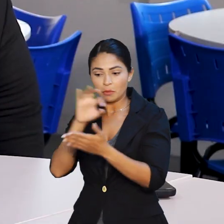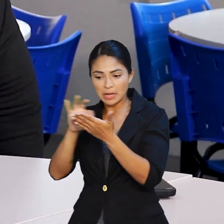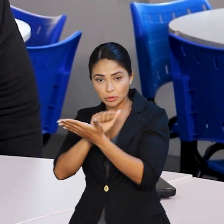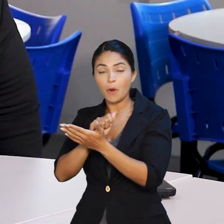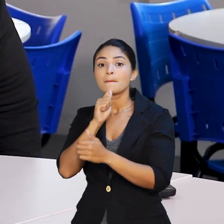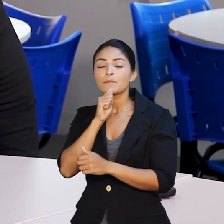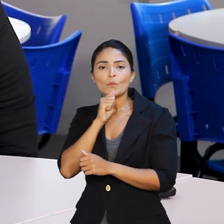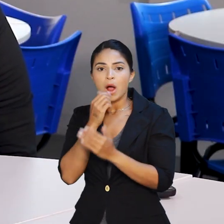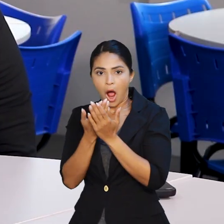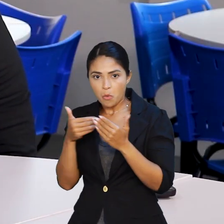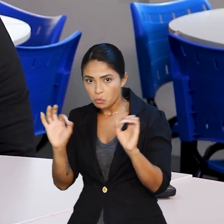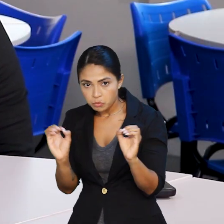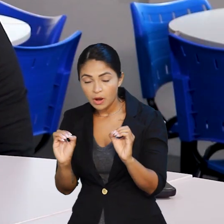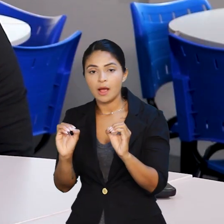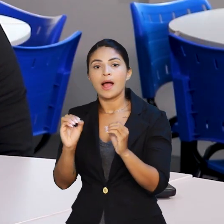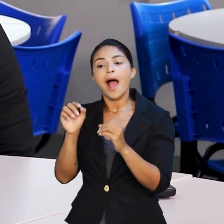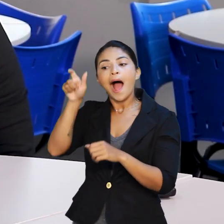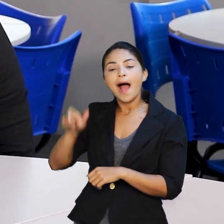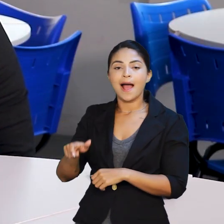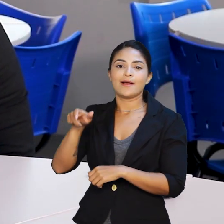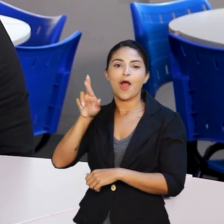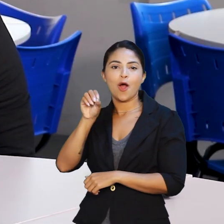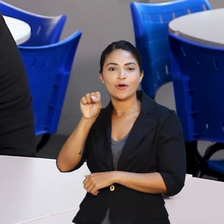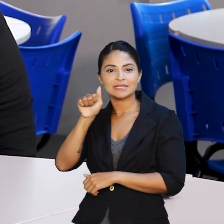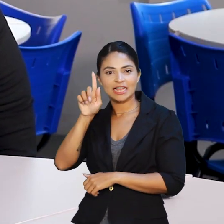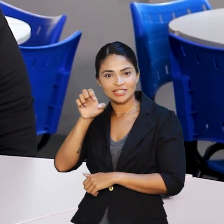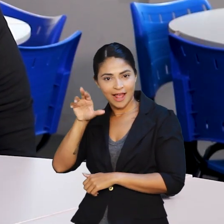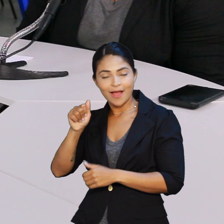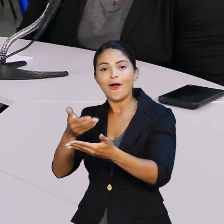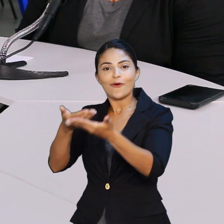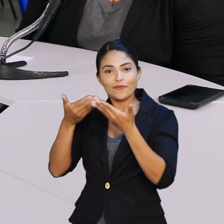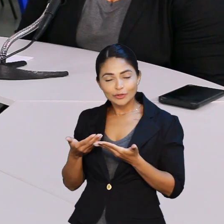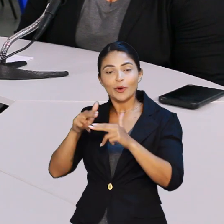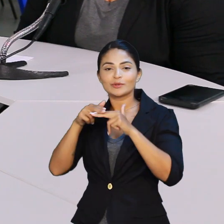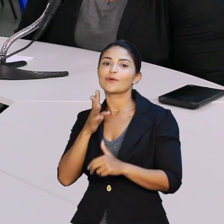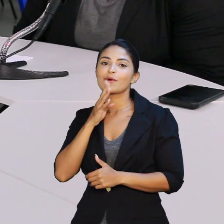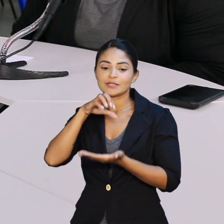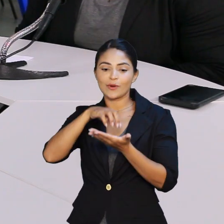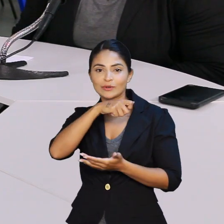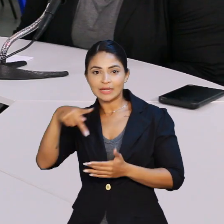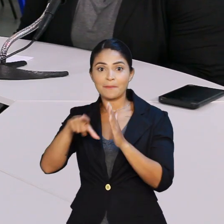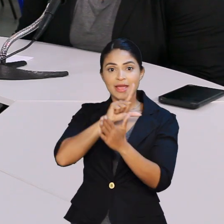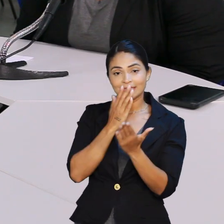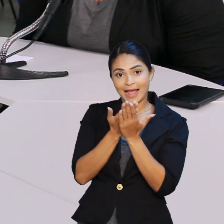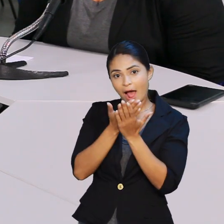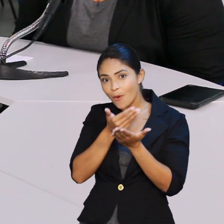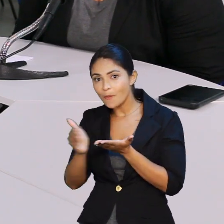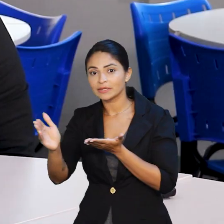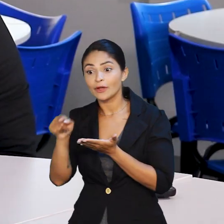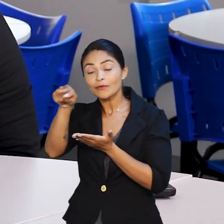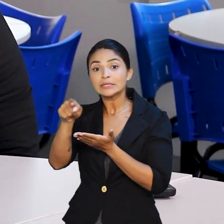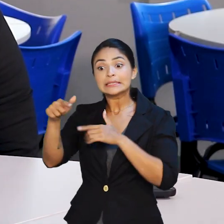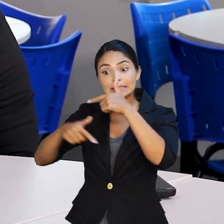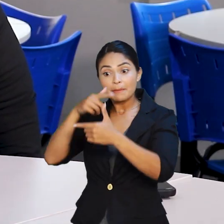não tinham começado, a Rosângela te convidou para esse encontro e você conheceu o NAP por conta desse encontro antes das aulas. Como você trabalha na captação,